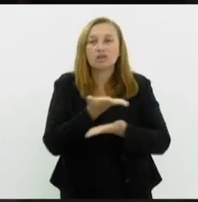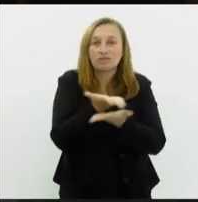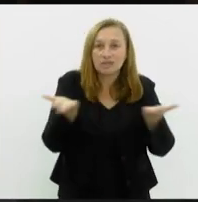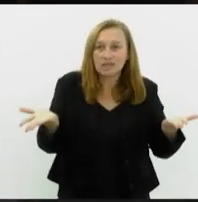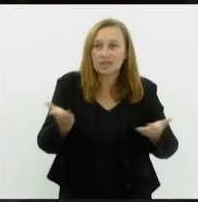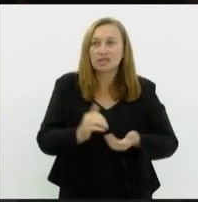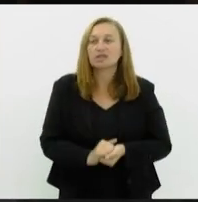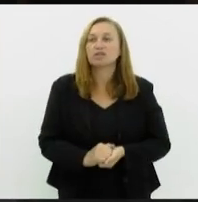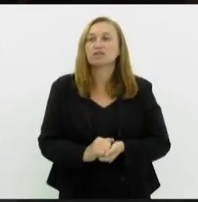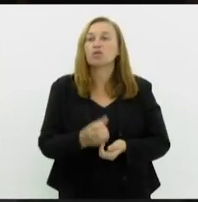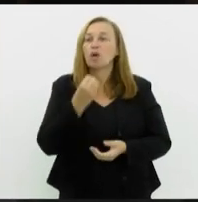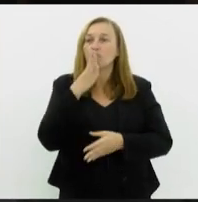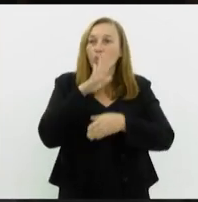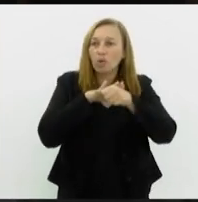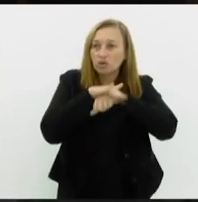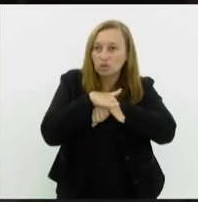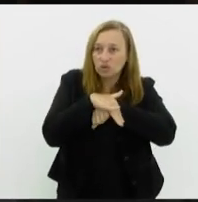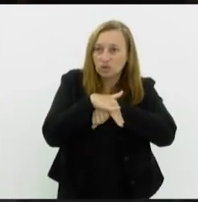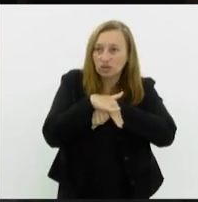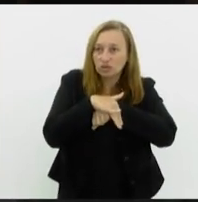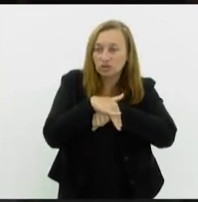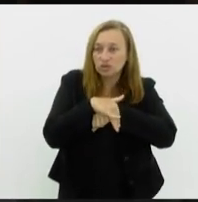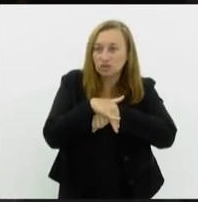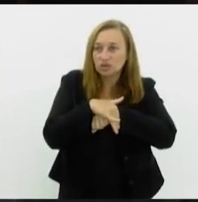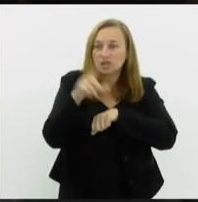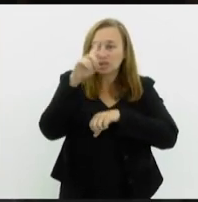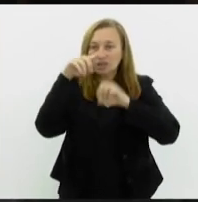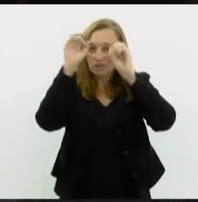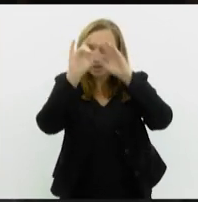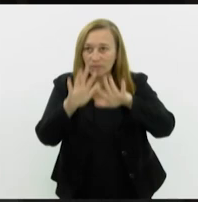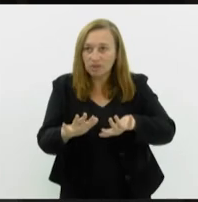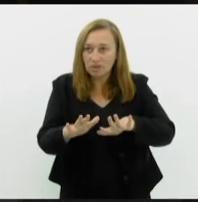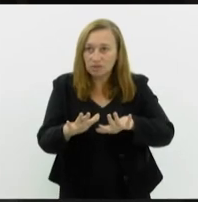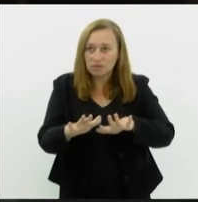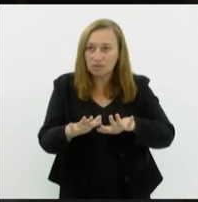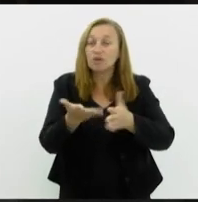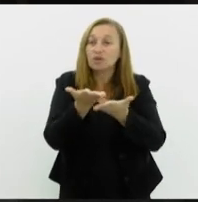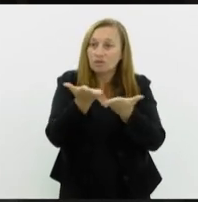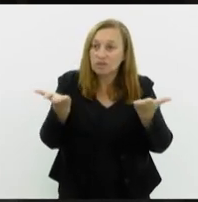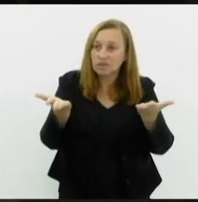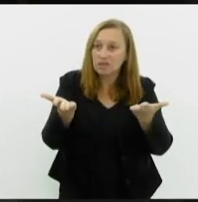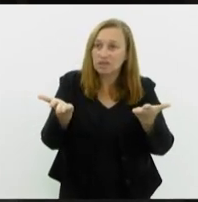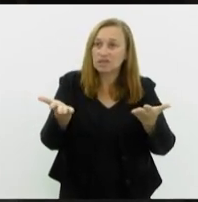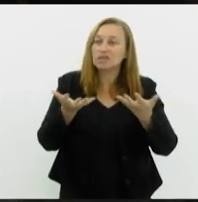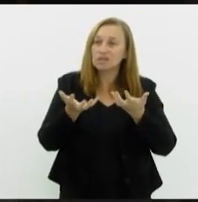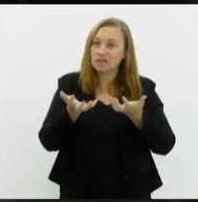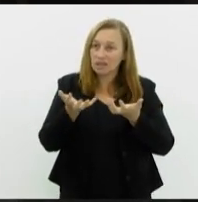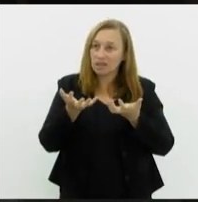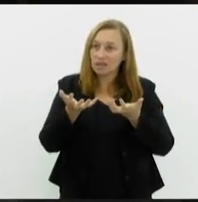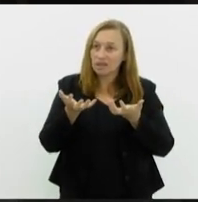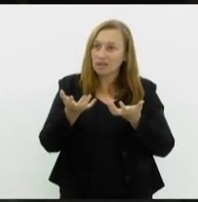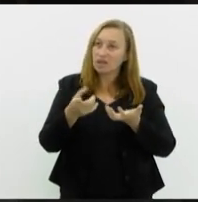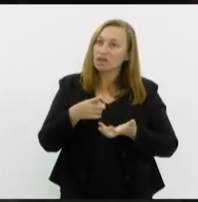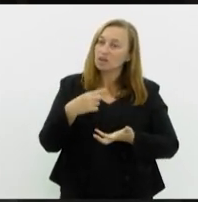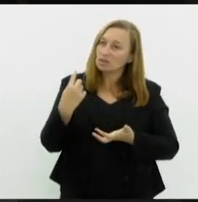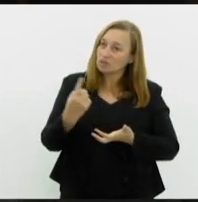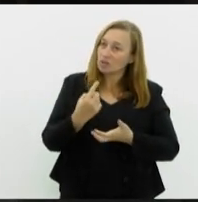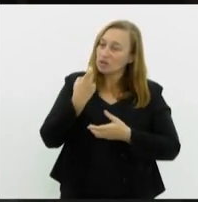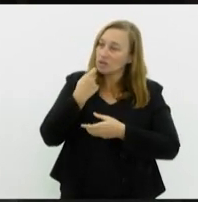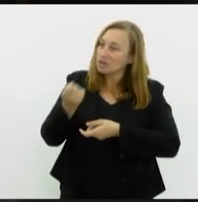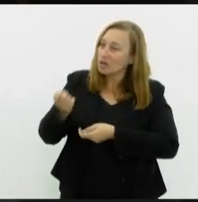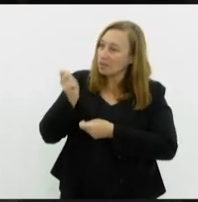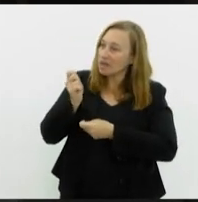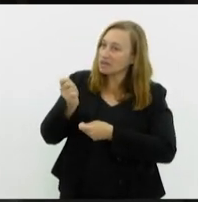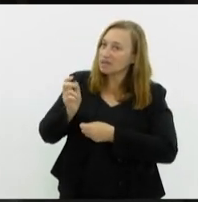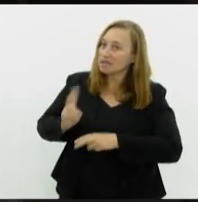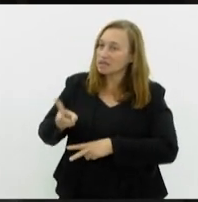vocês, uma boa noite. Fiquem com Deus. E o que vocês precisar, Vlad da Pesca está sempre nas ruas lá